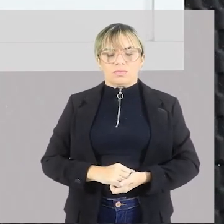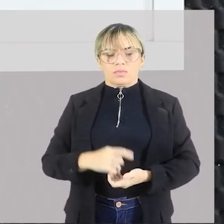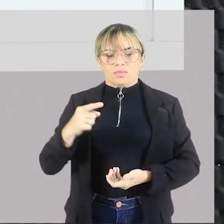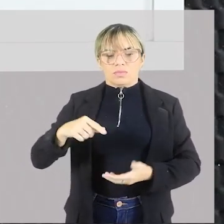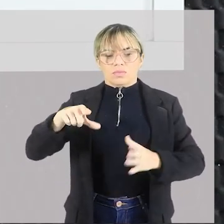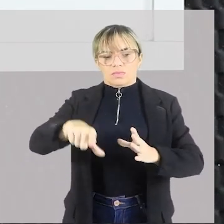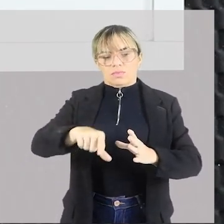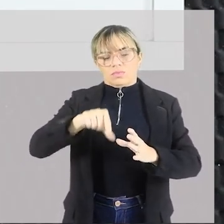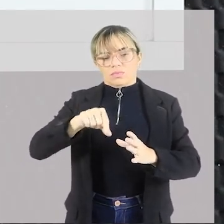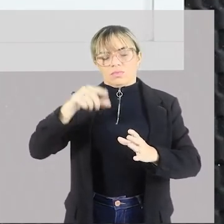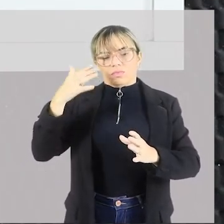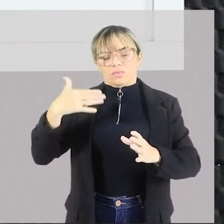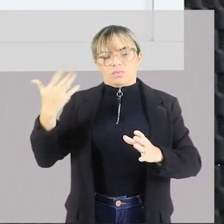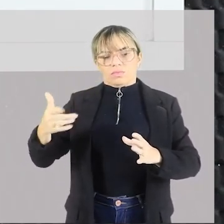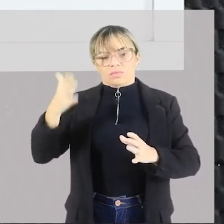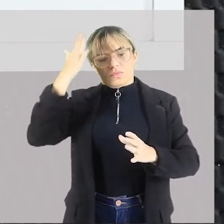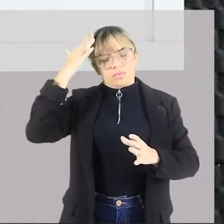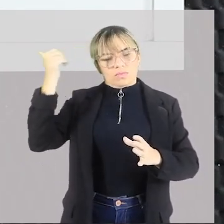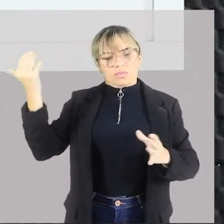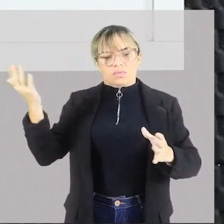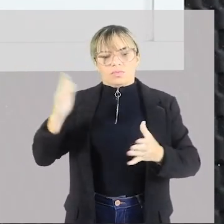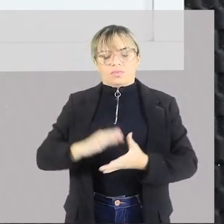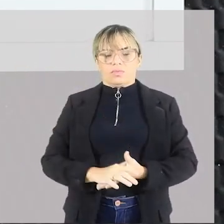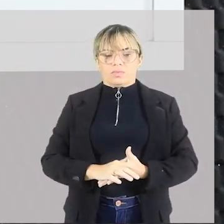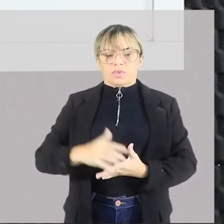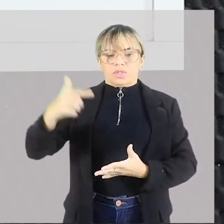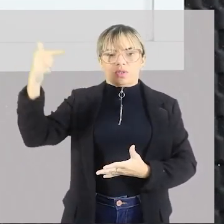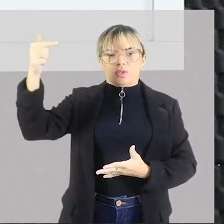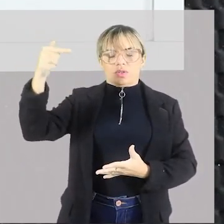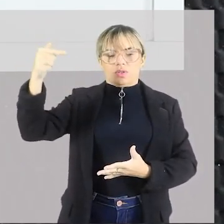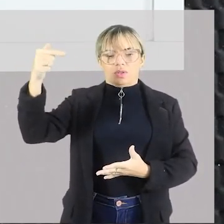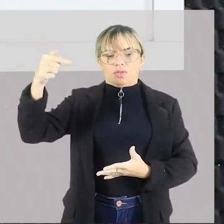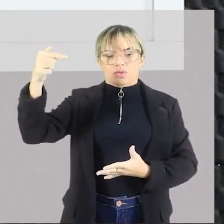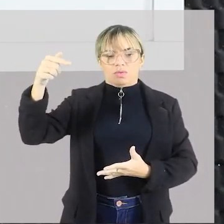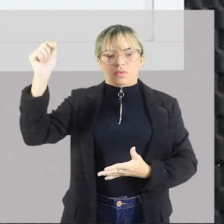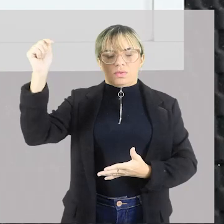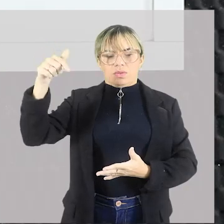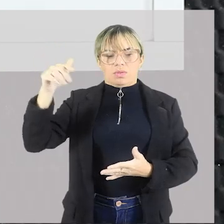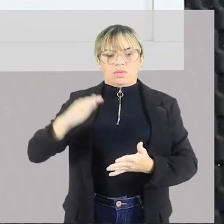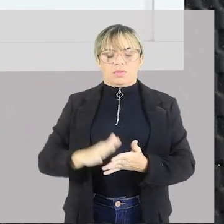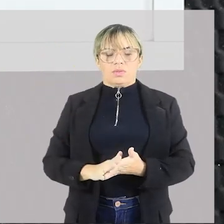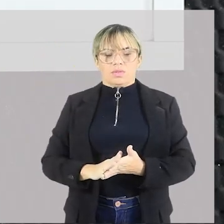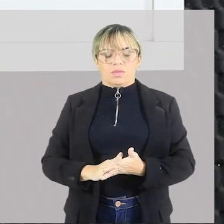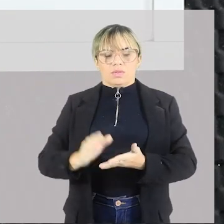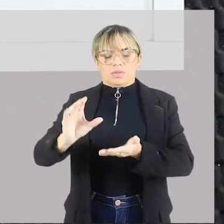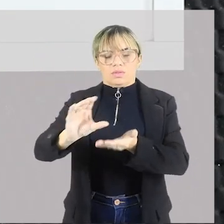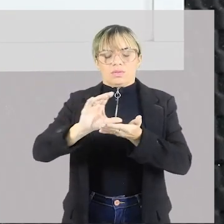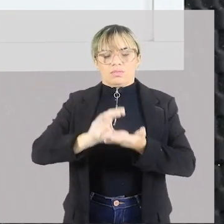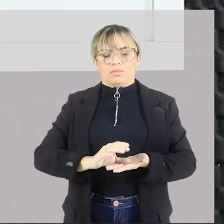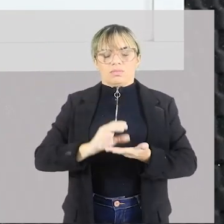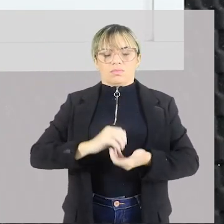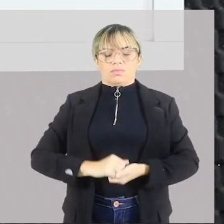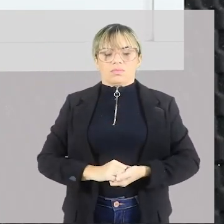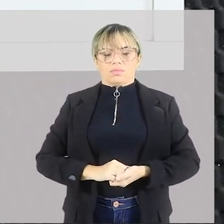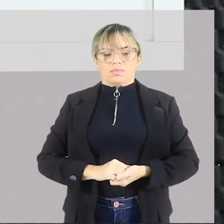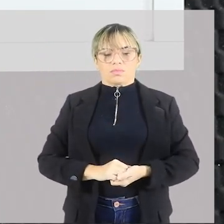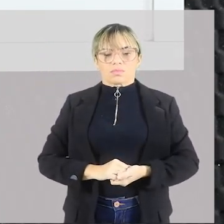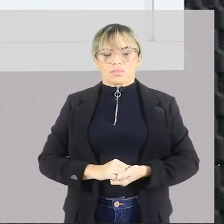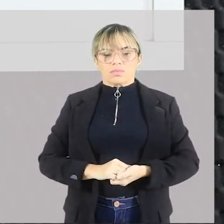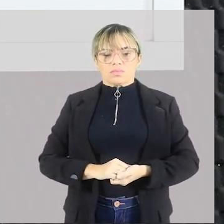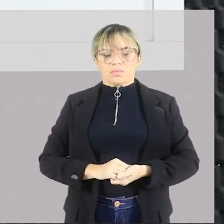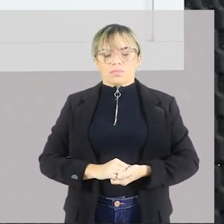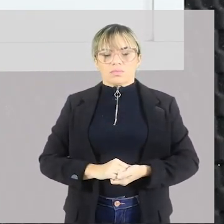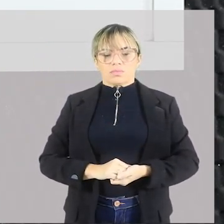ser sorteados para saber quem vai ficar aqui em cima quem vai ser o sétimo colocado ora então beijo bem